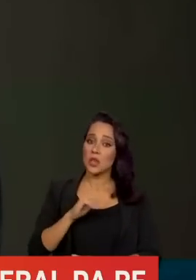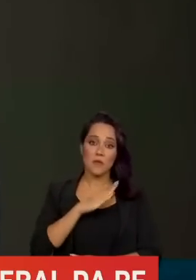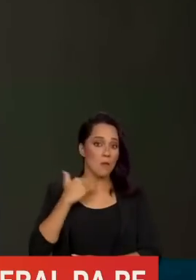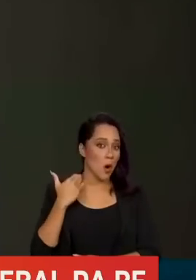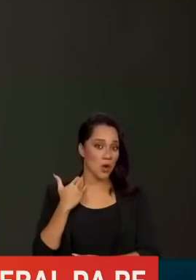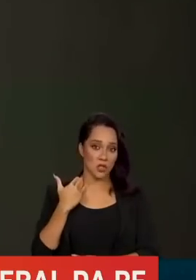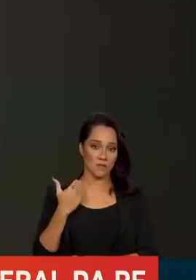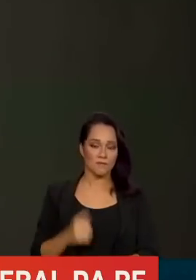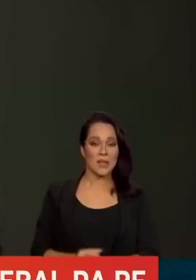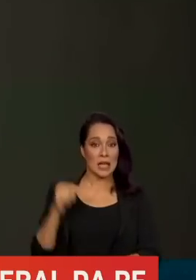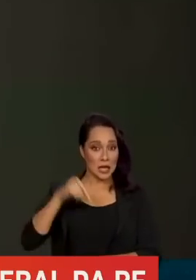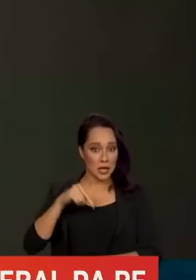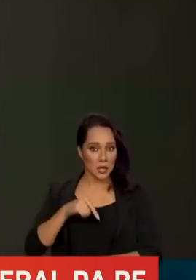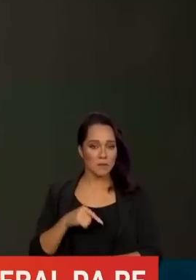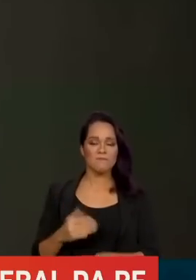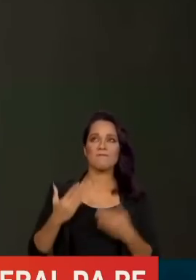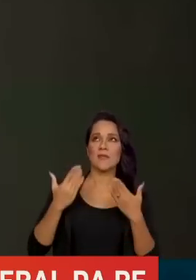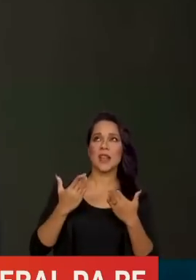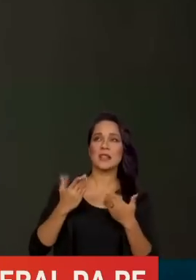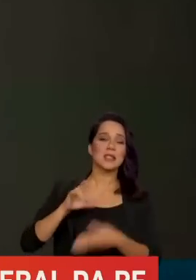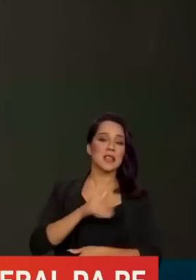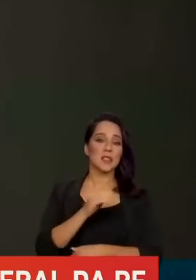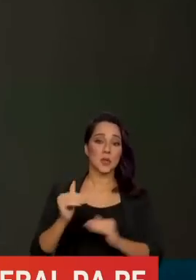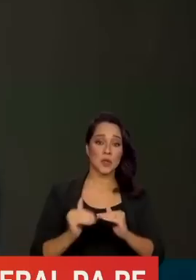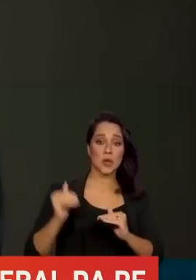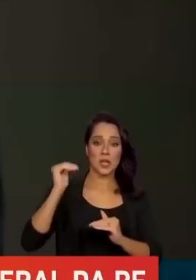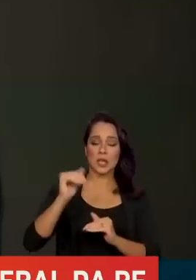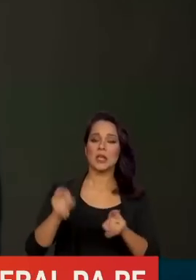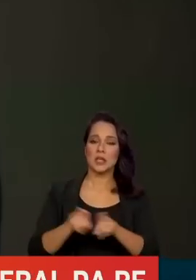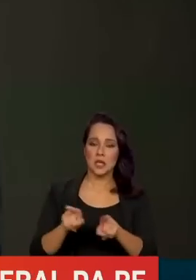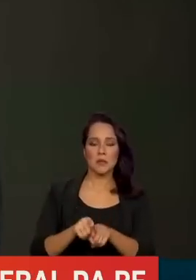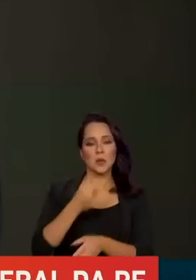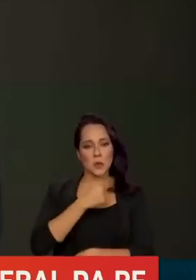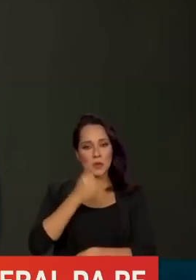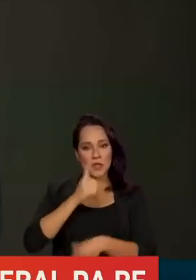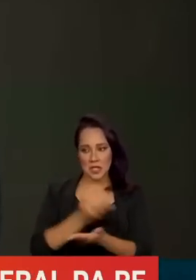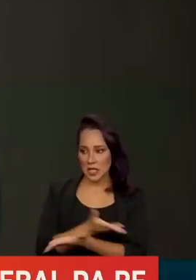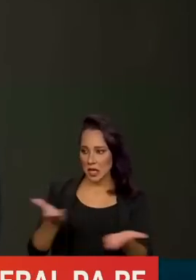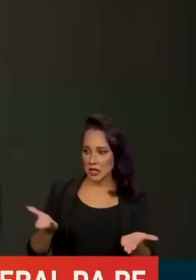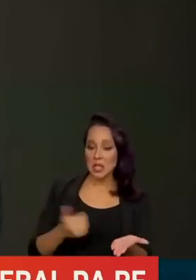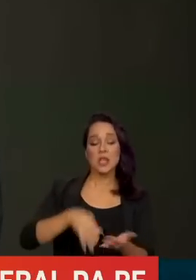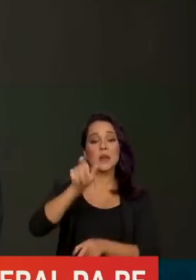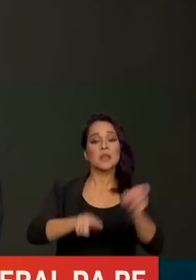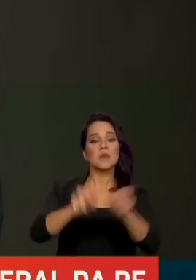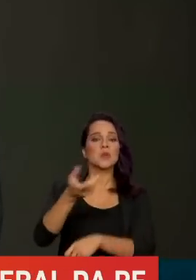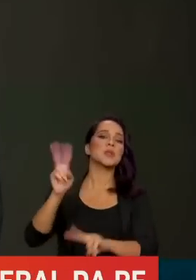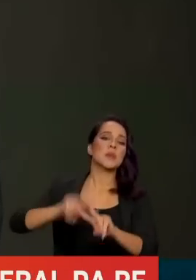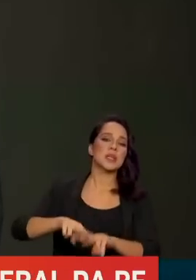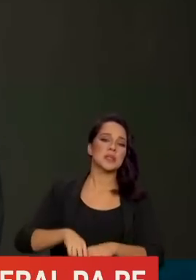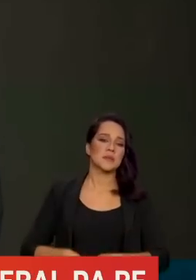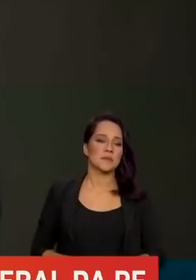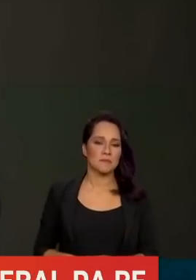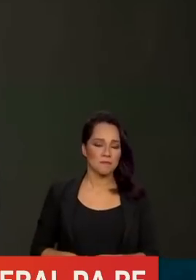mortes e aqui graças a ação das autoridades Inclusive das senhoras e senhores tem mais pessoas presas